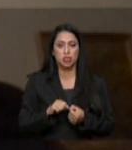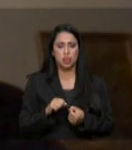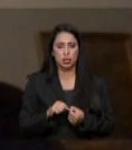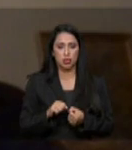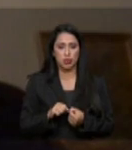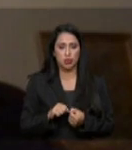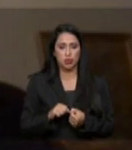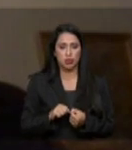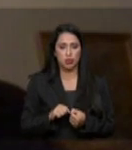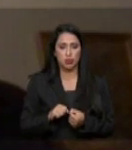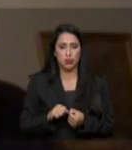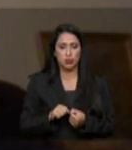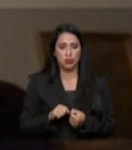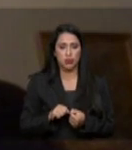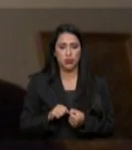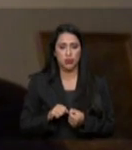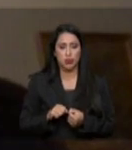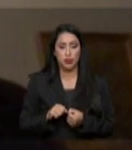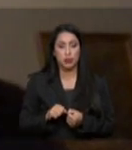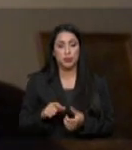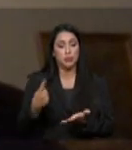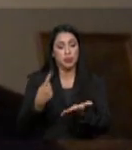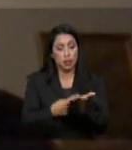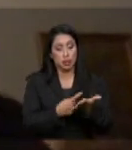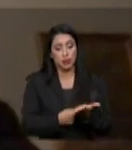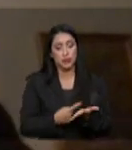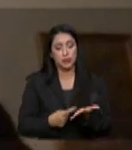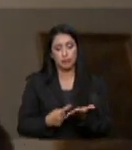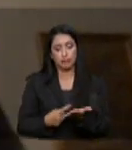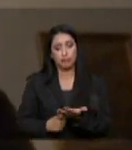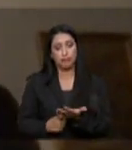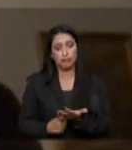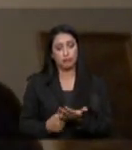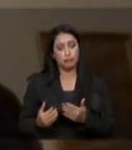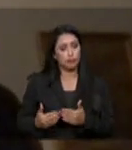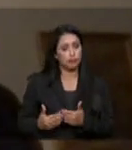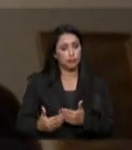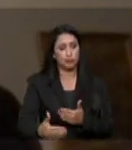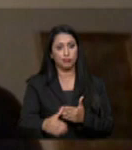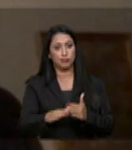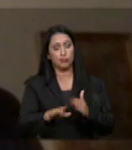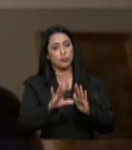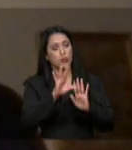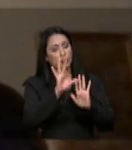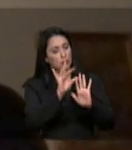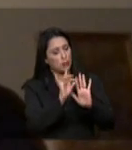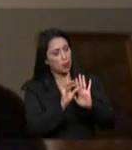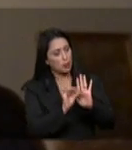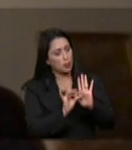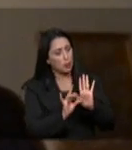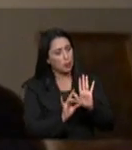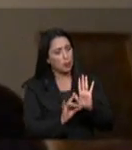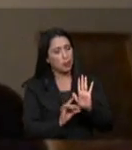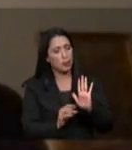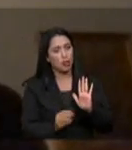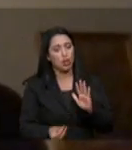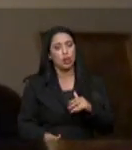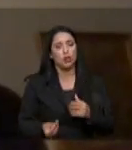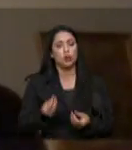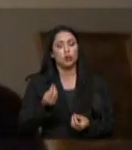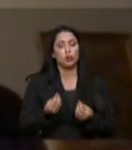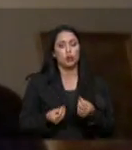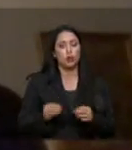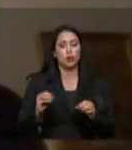é desse tipo de acordo a partir da própria descrição fática da conduta